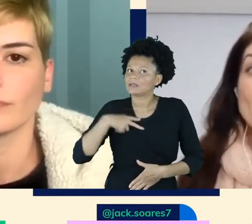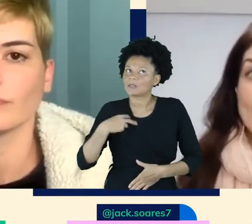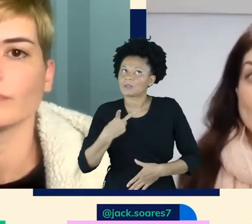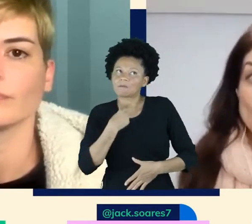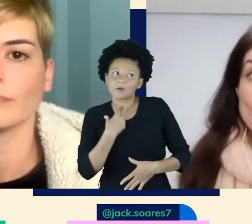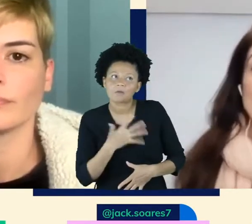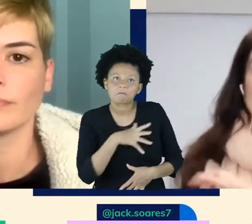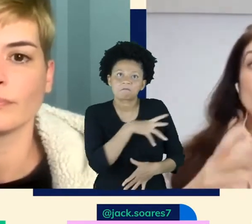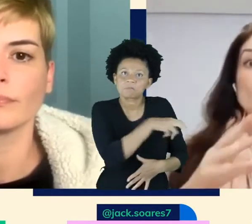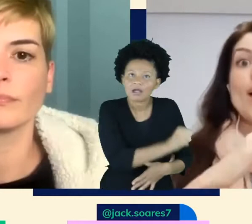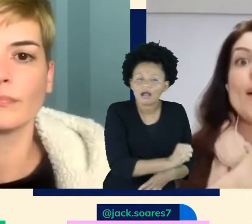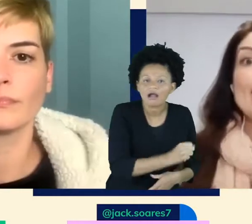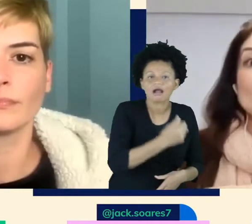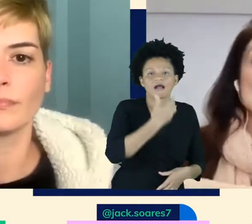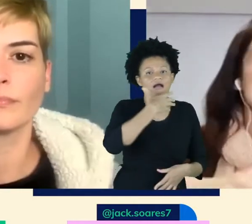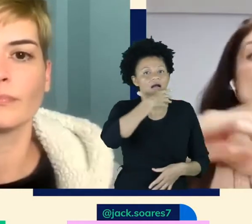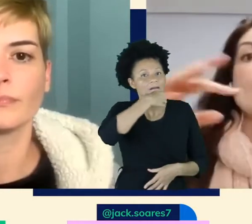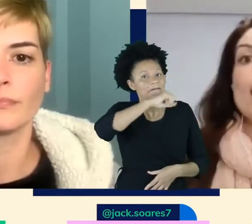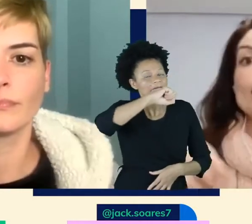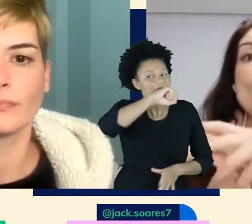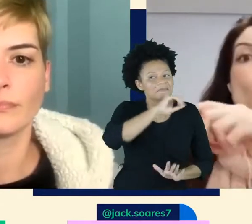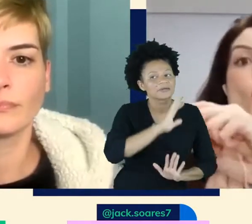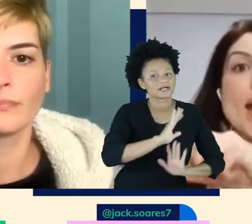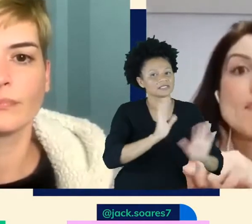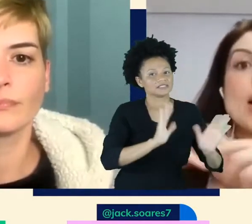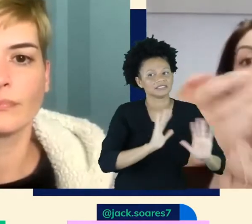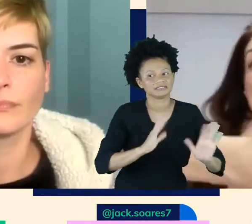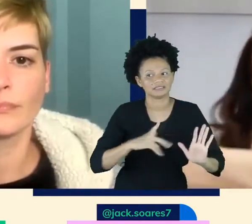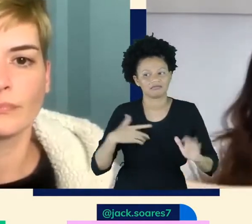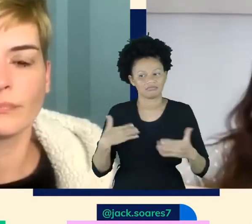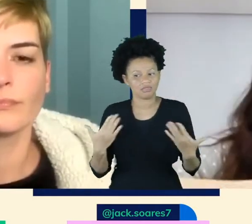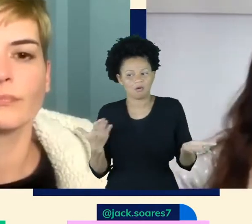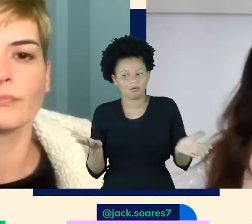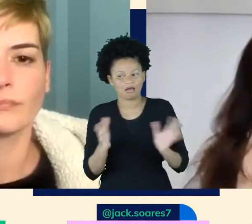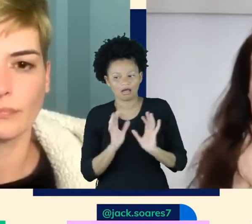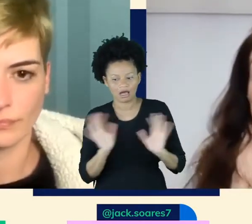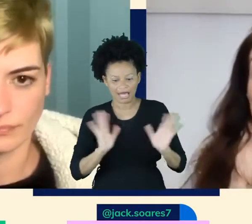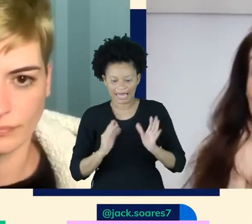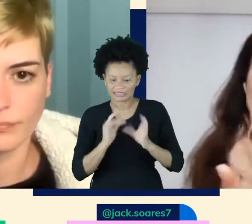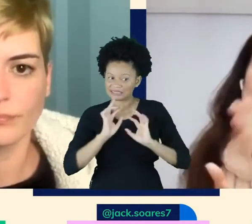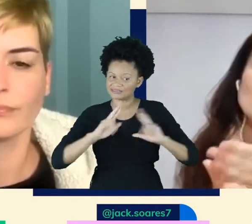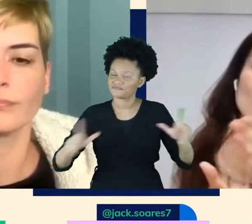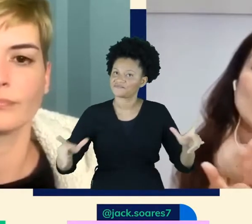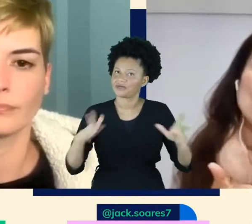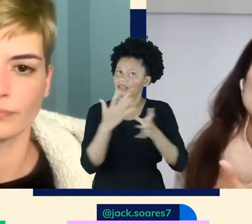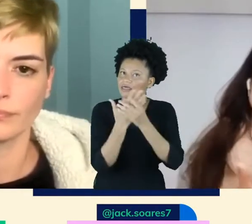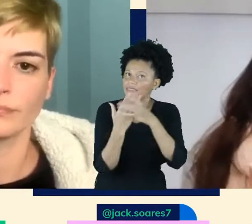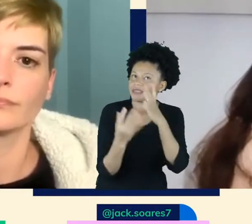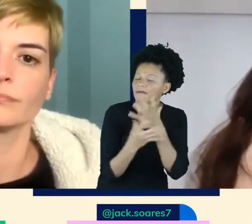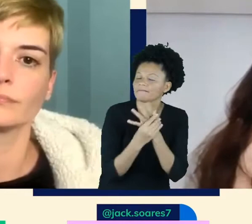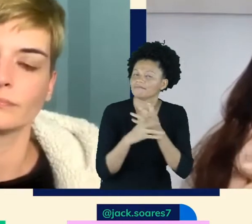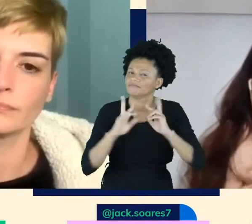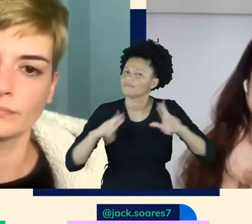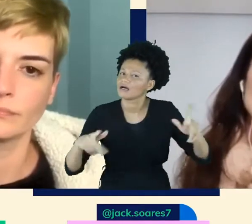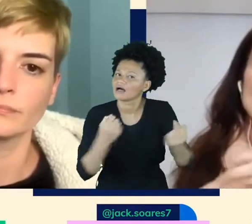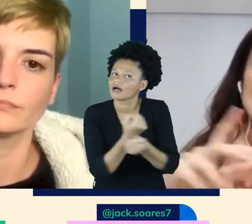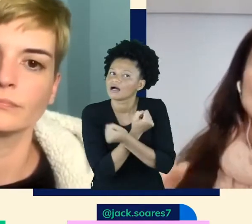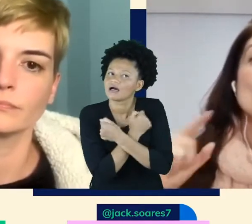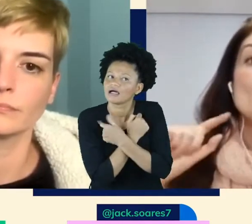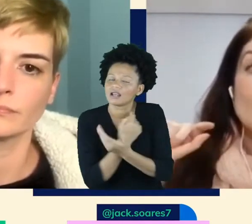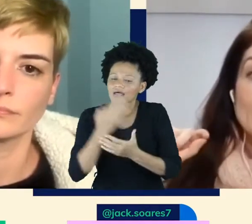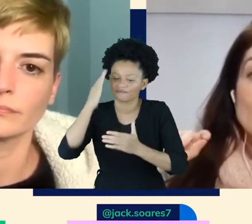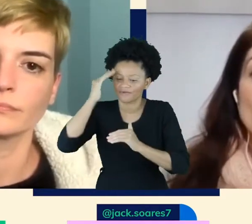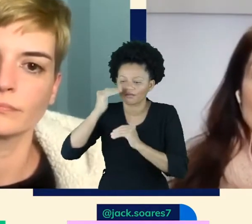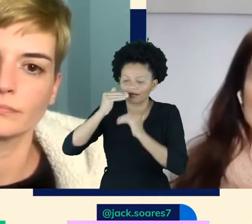essa é uma parte que não é uma parte sociável, como é a mão, como é um abraço. Ali ela vai construindo progressivamente. E